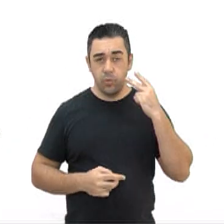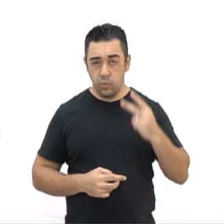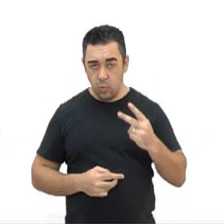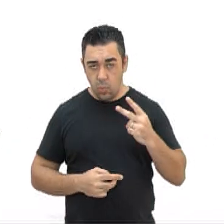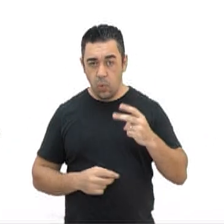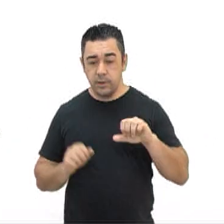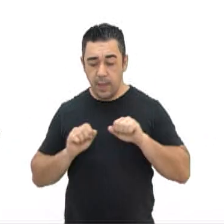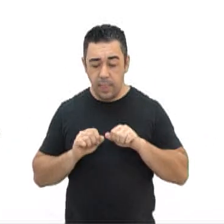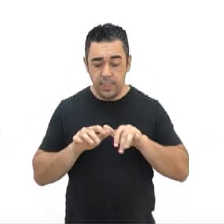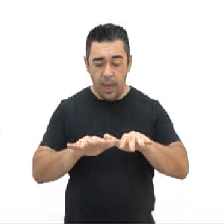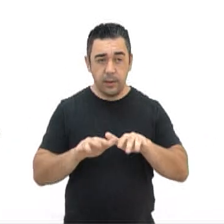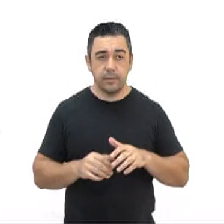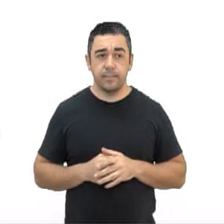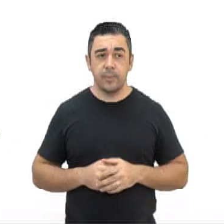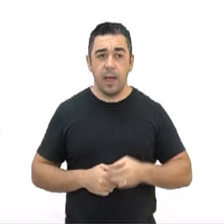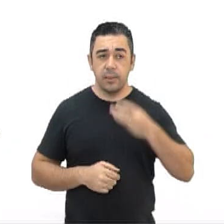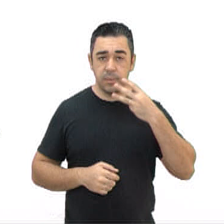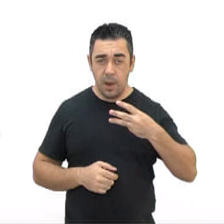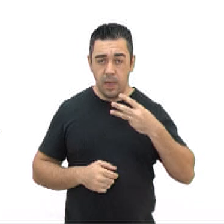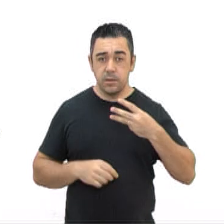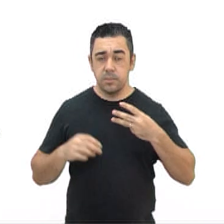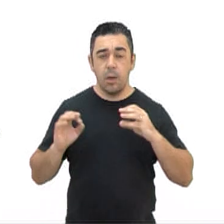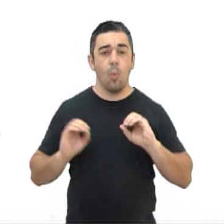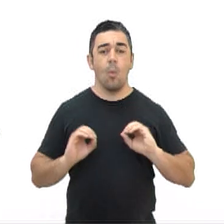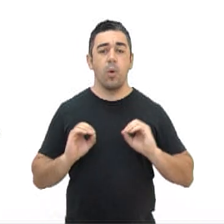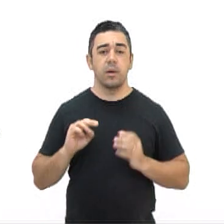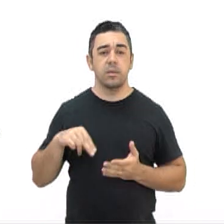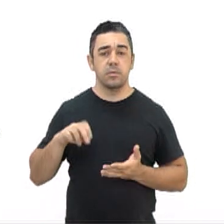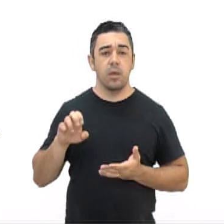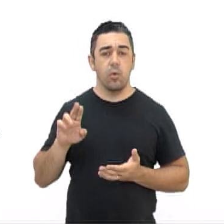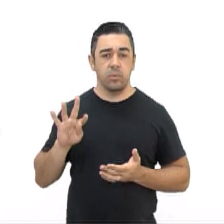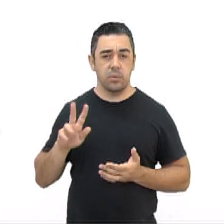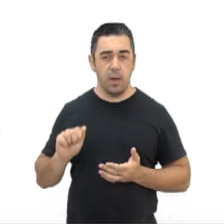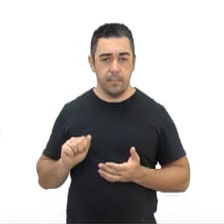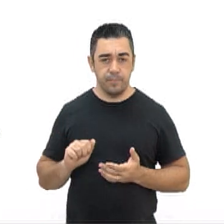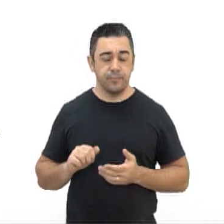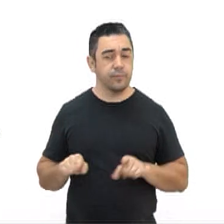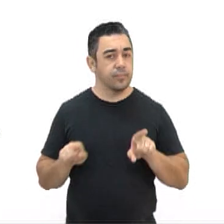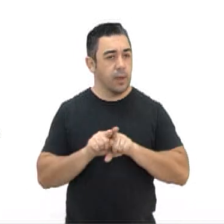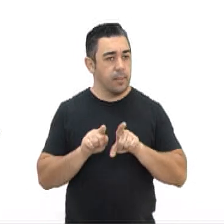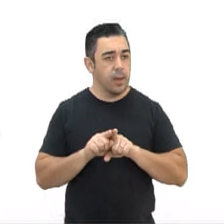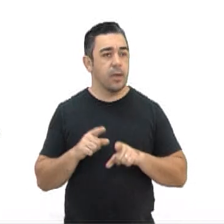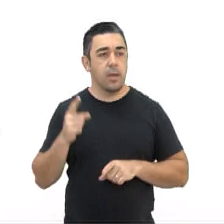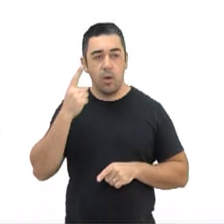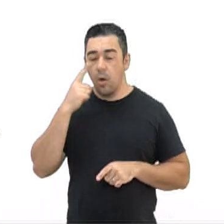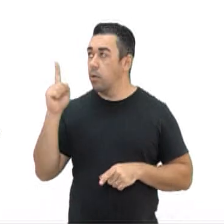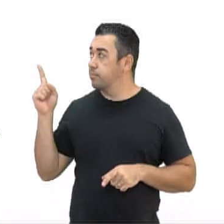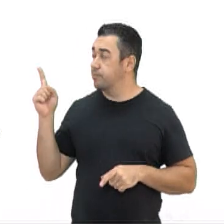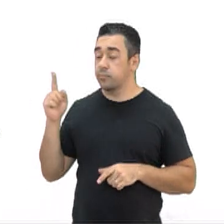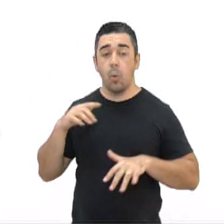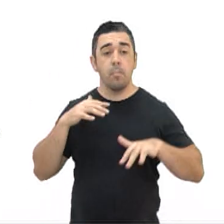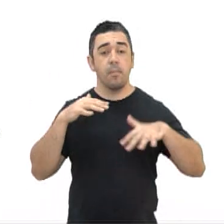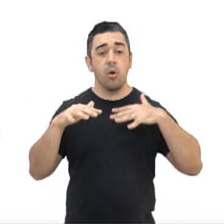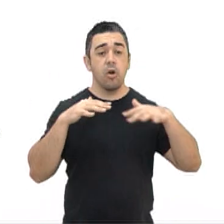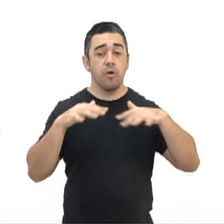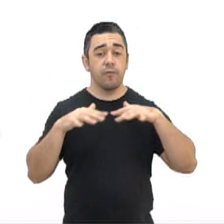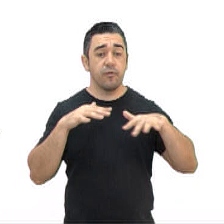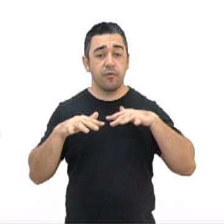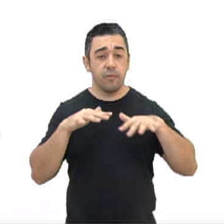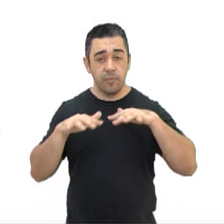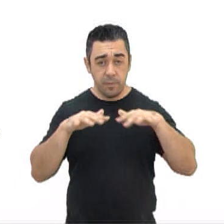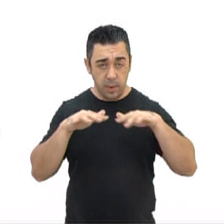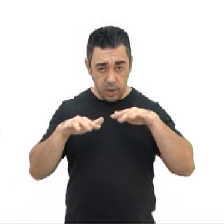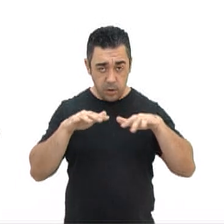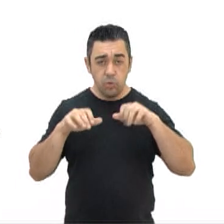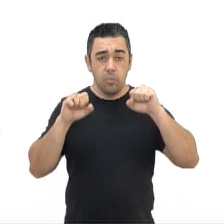a área de ataque, e a área 3, que é a área neutra. Destaco ainda que a movimentação permitida para